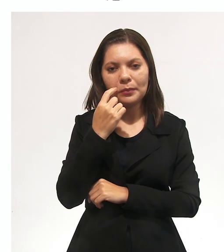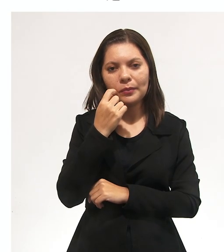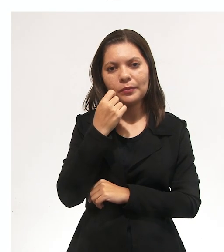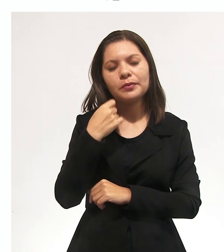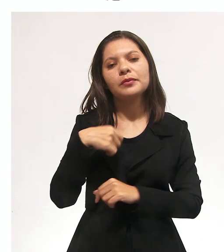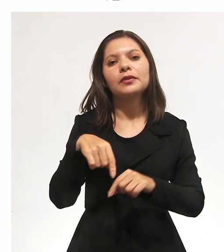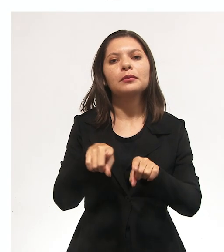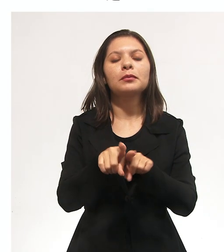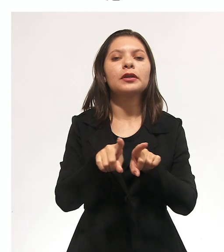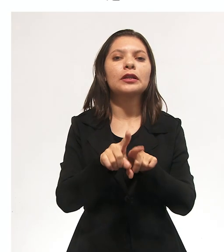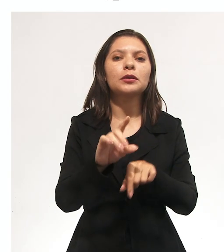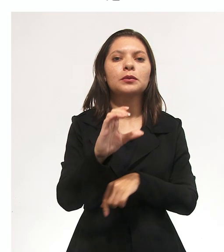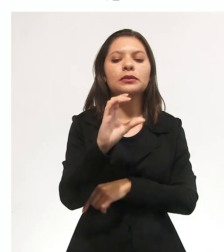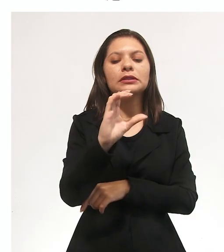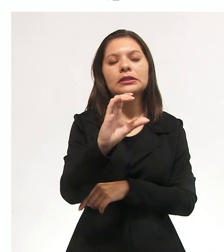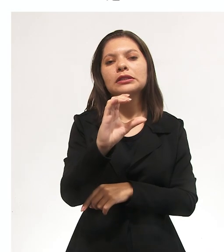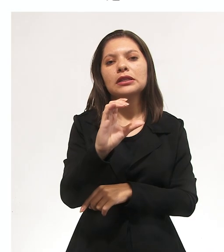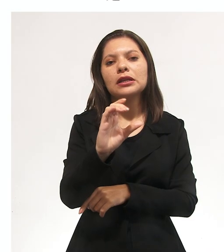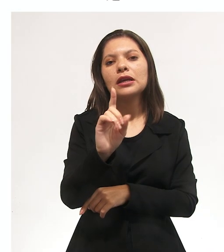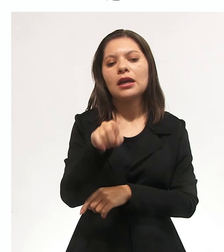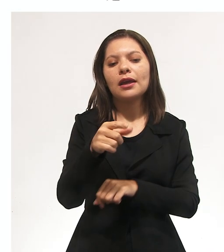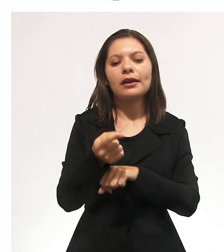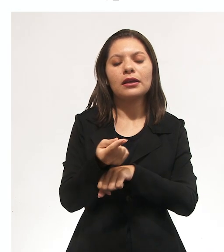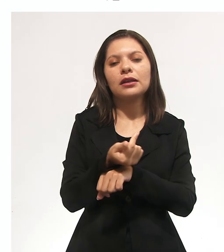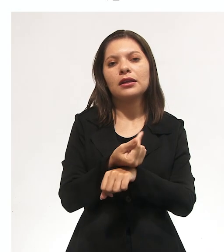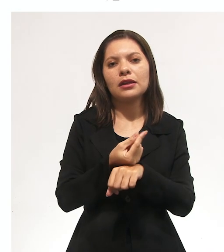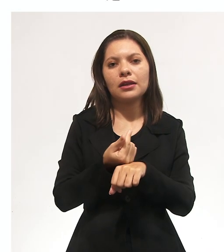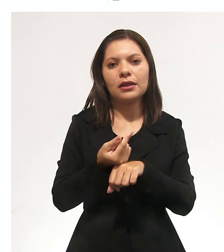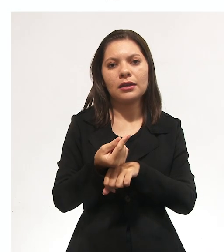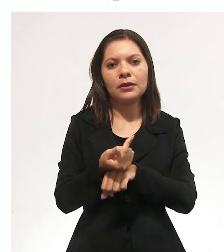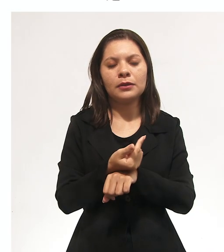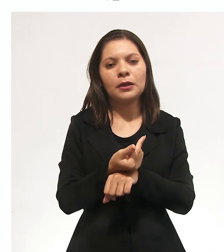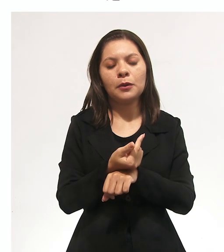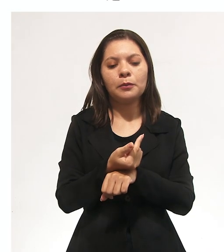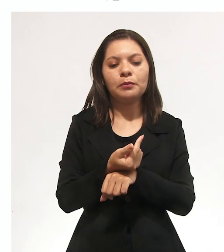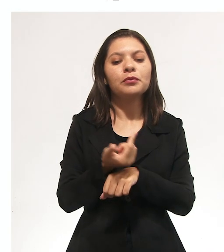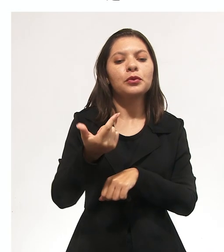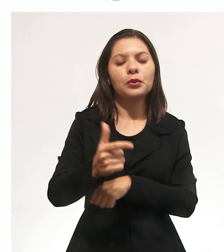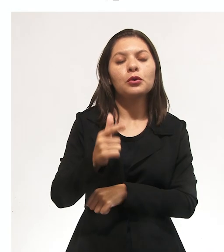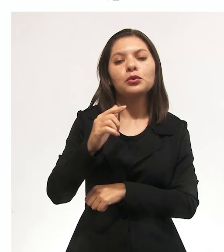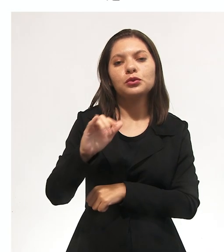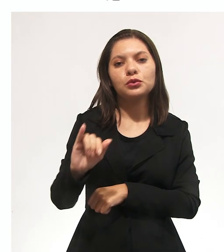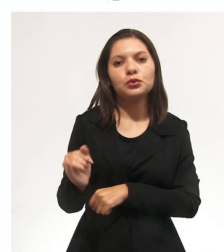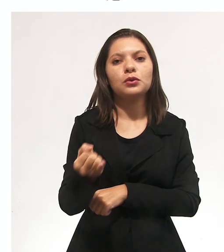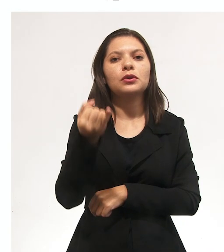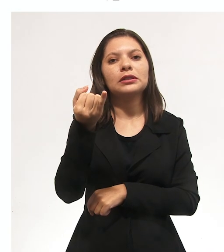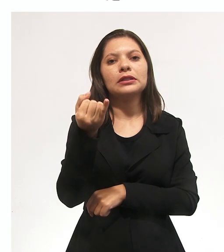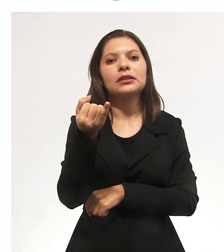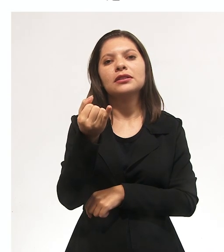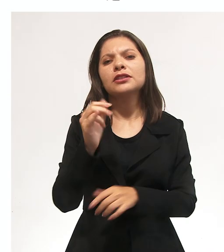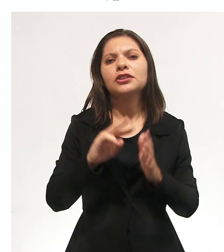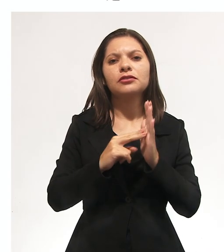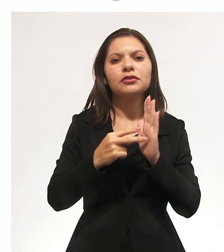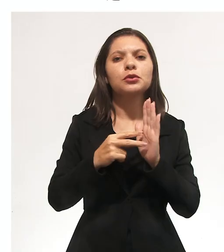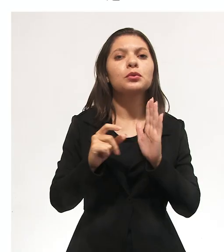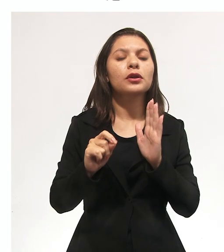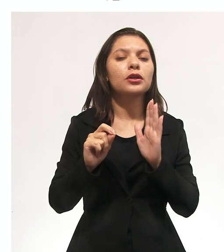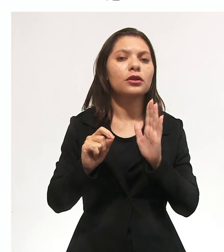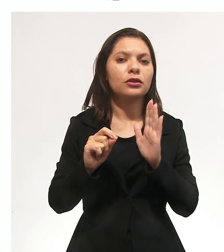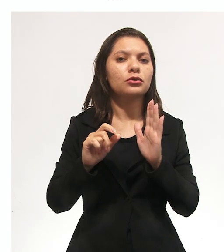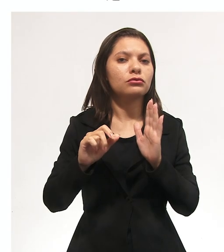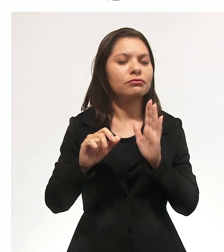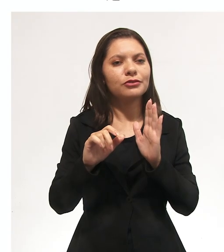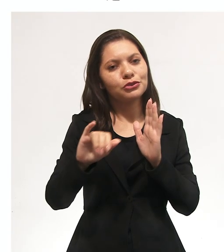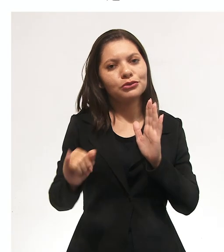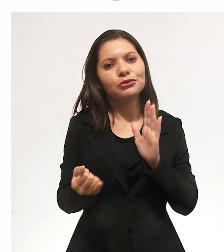C é o capital. O J representa os juros, e o